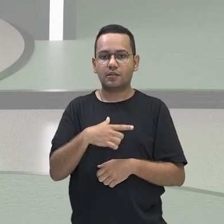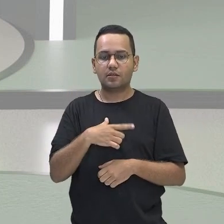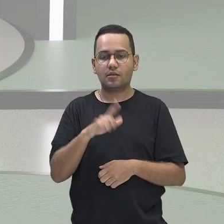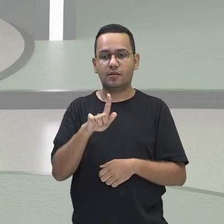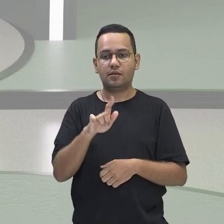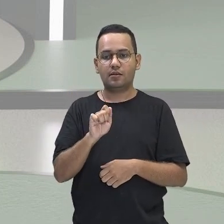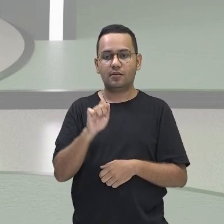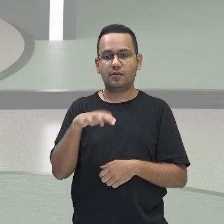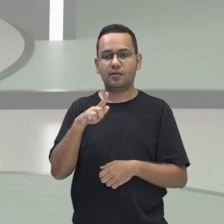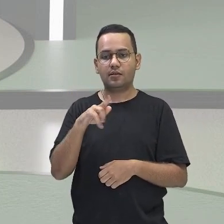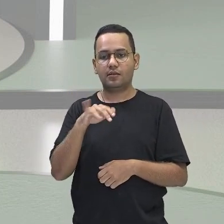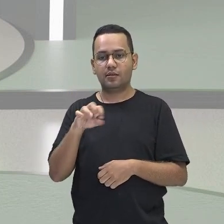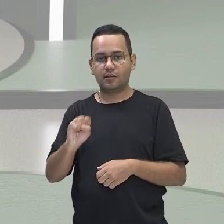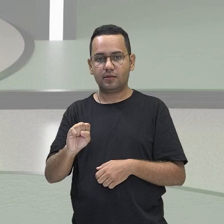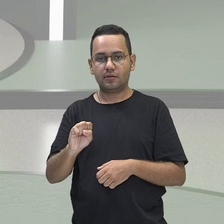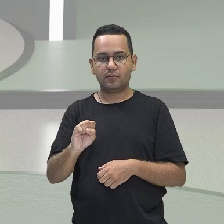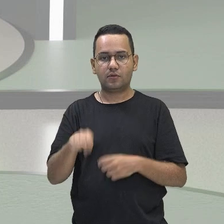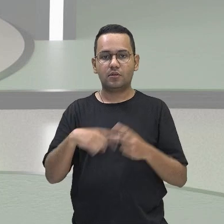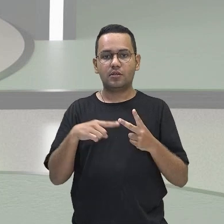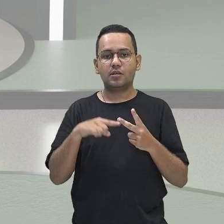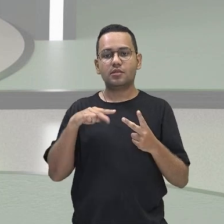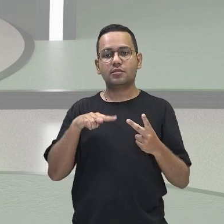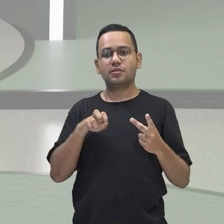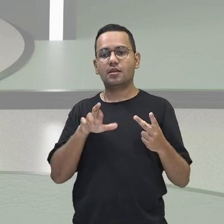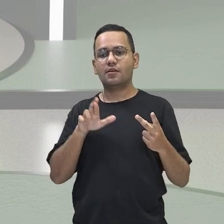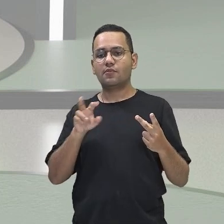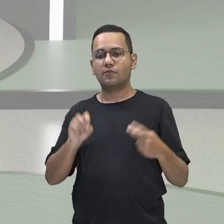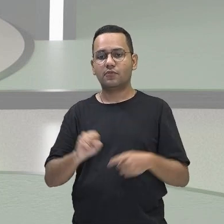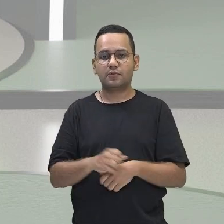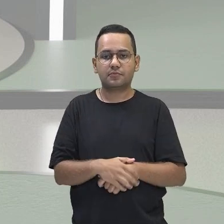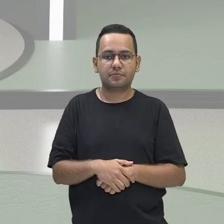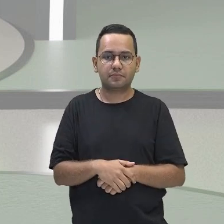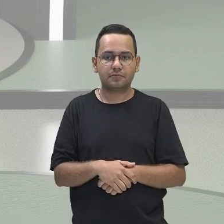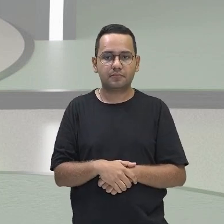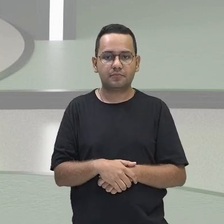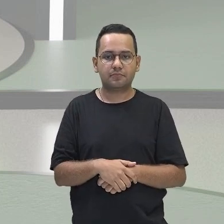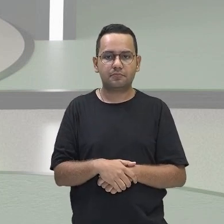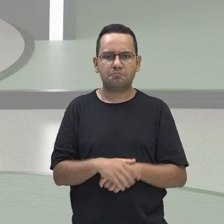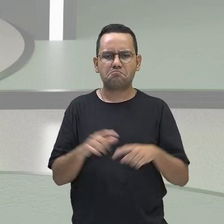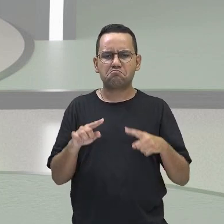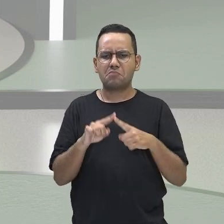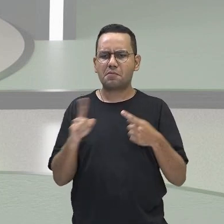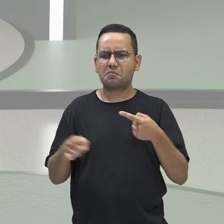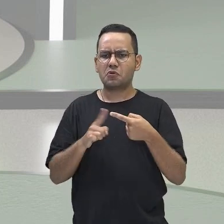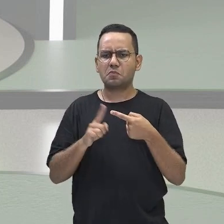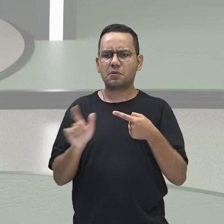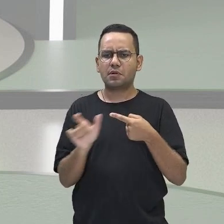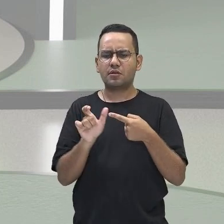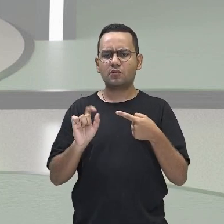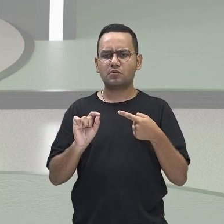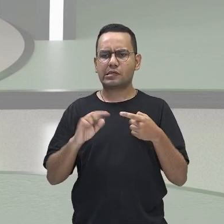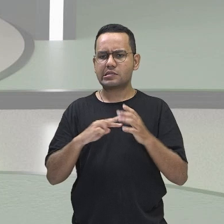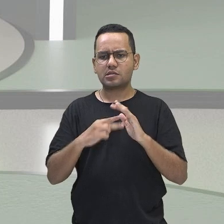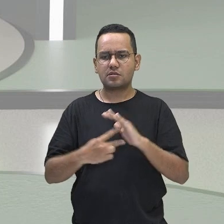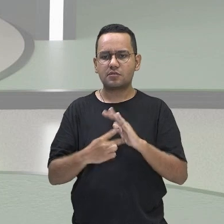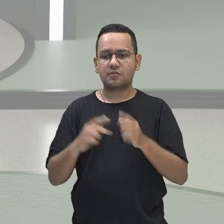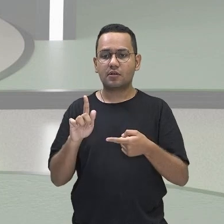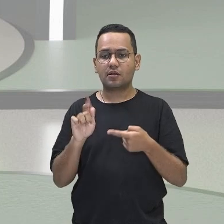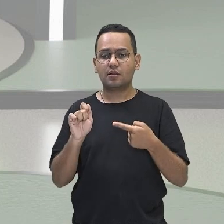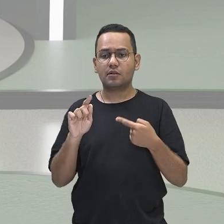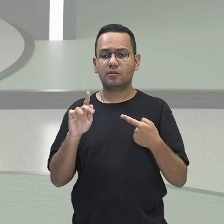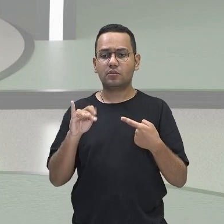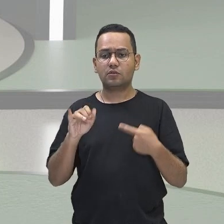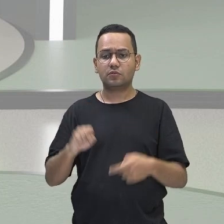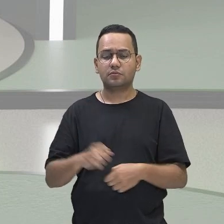gânglios e os nervos. Professora, o que são os gânglios? Os gânglios